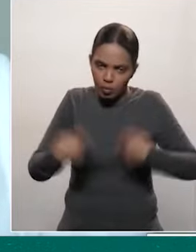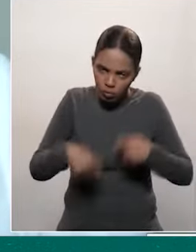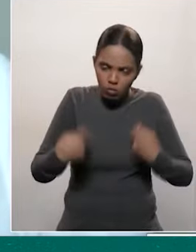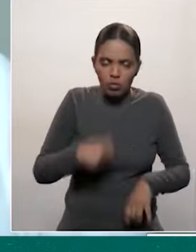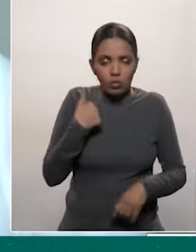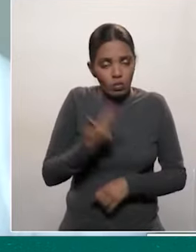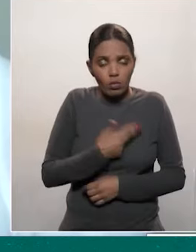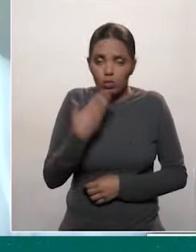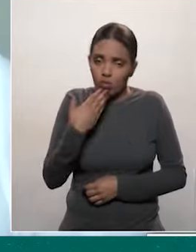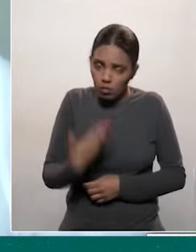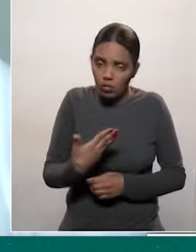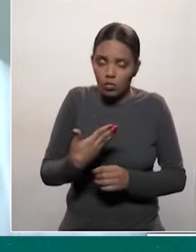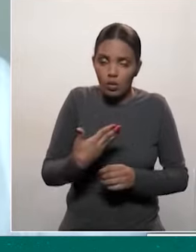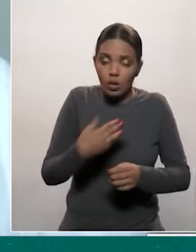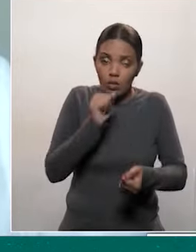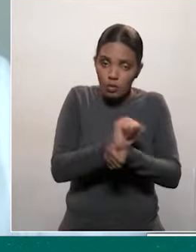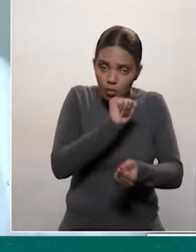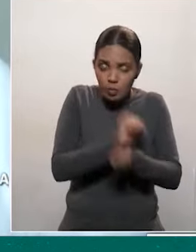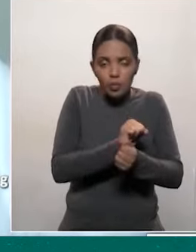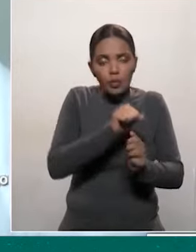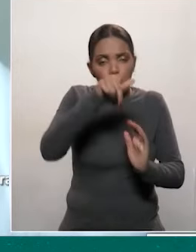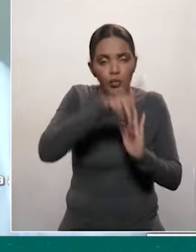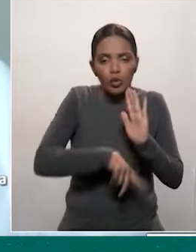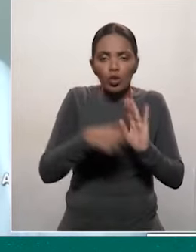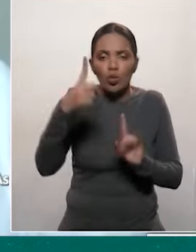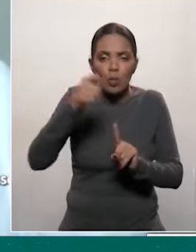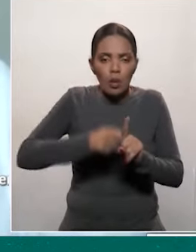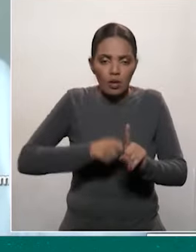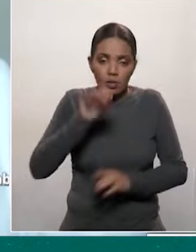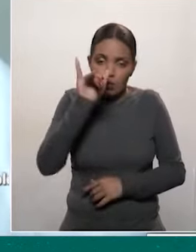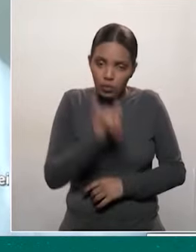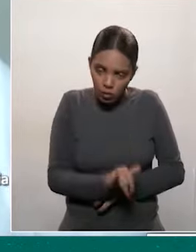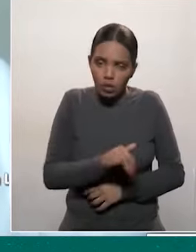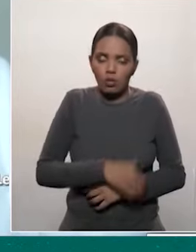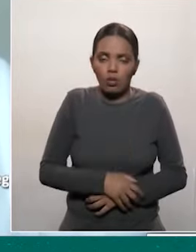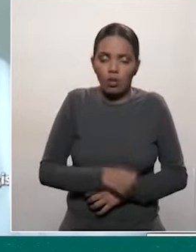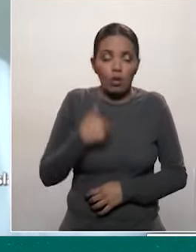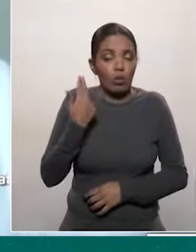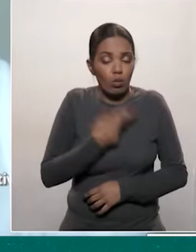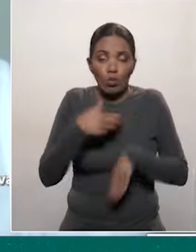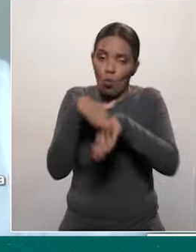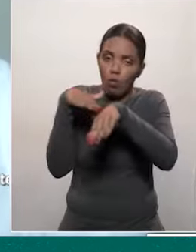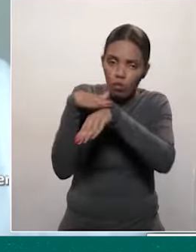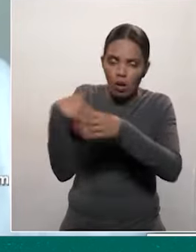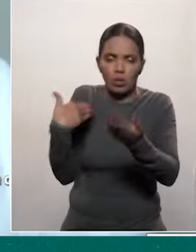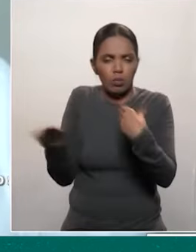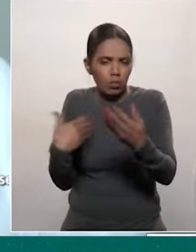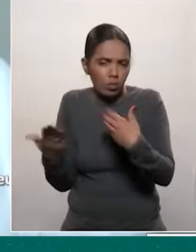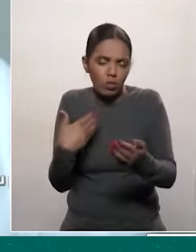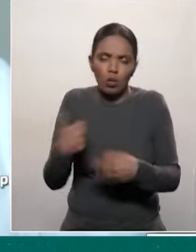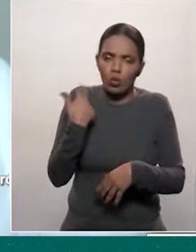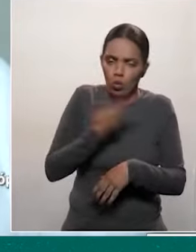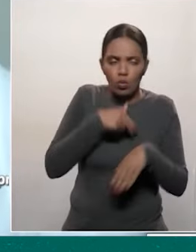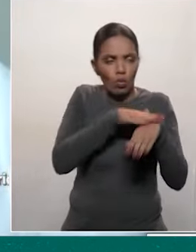nosso pedido é que o projeto fique pelo menos um mês aqui na Assembleia Legislativa, que a gente faça as conversas necessárias,